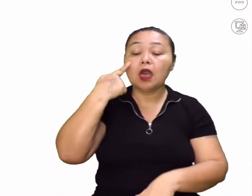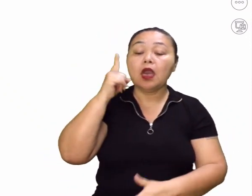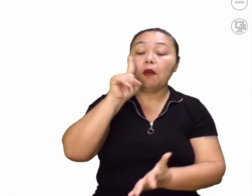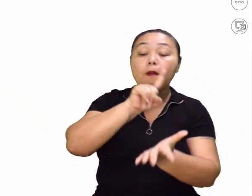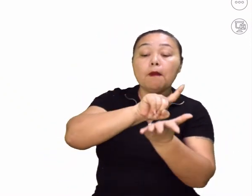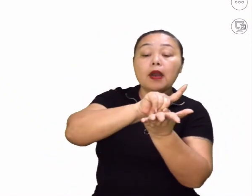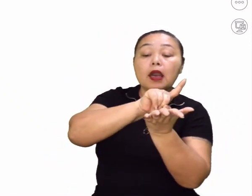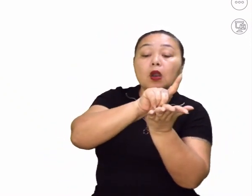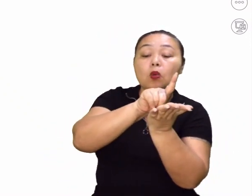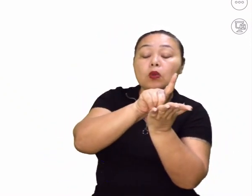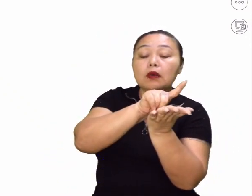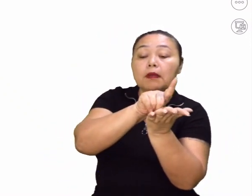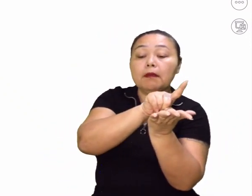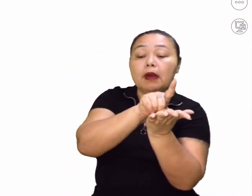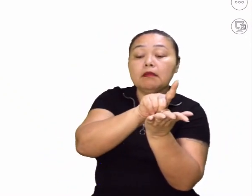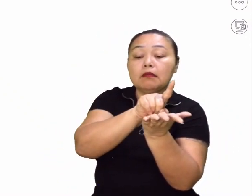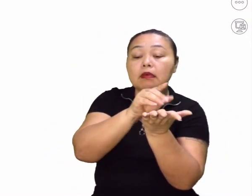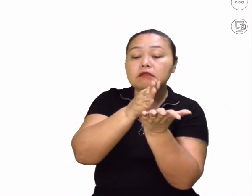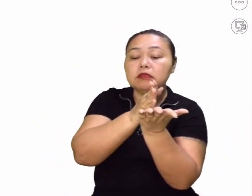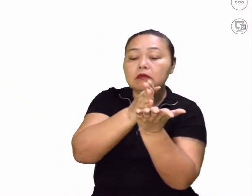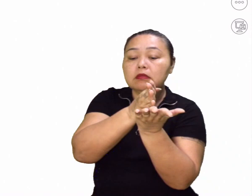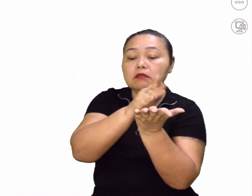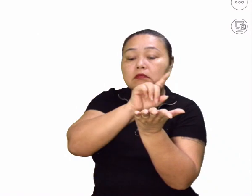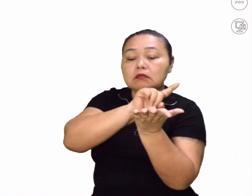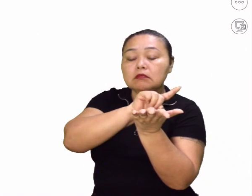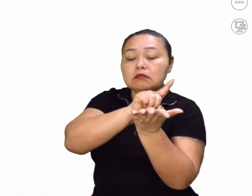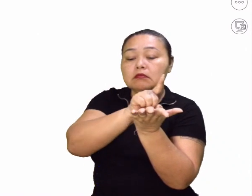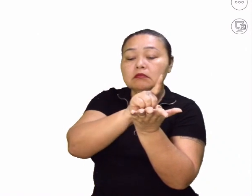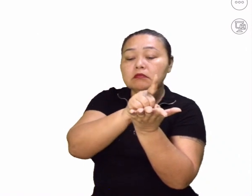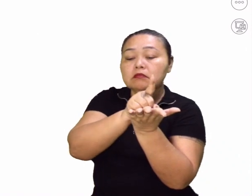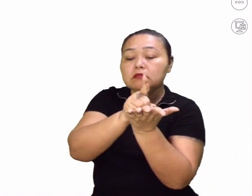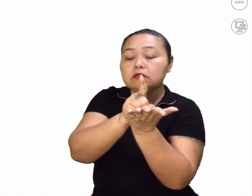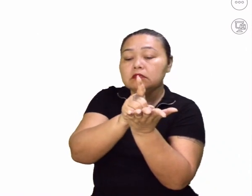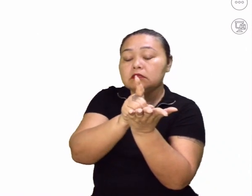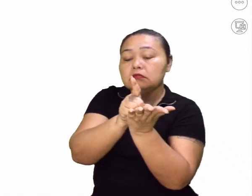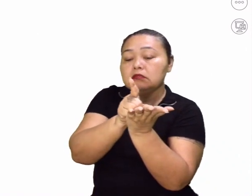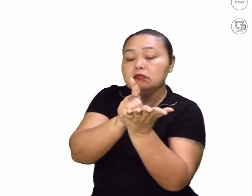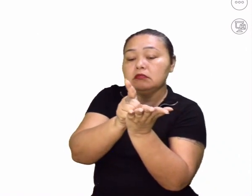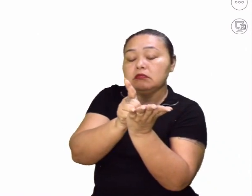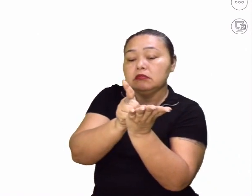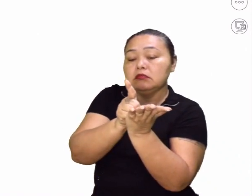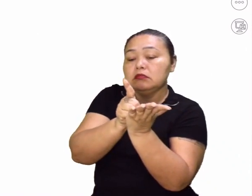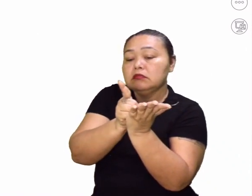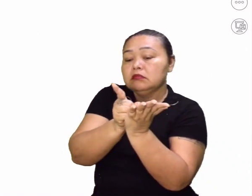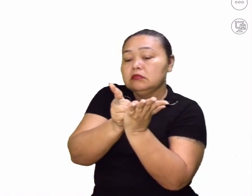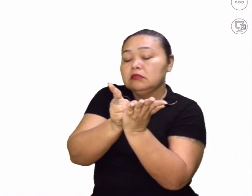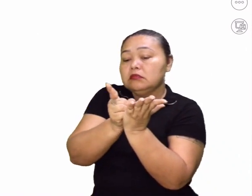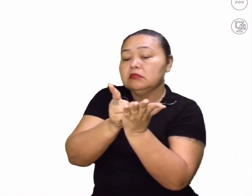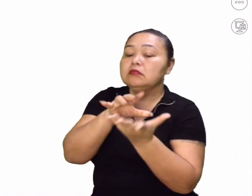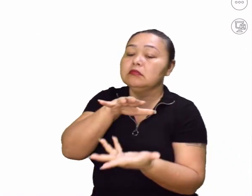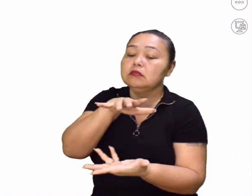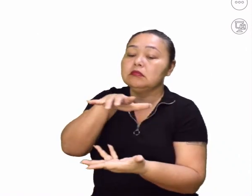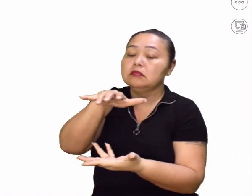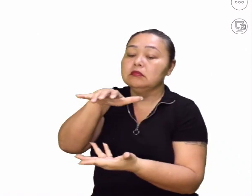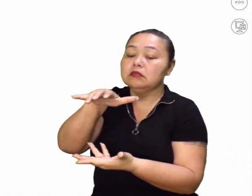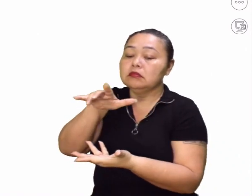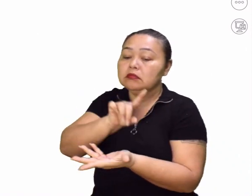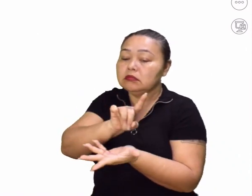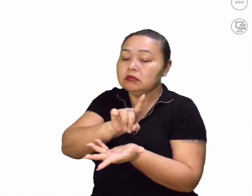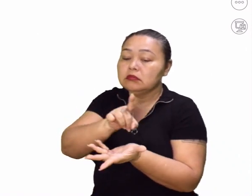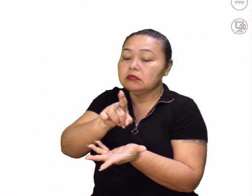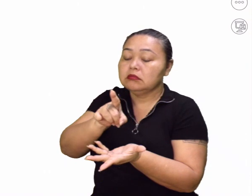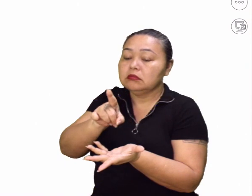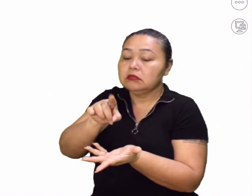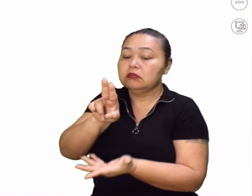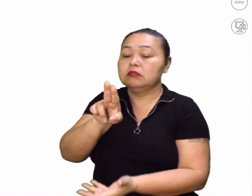ou seja, um ímã, que aponta no sentido da orientação magnética do planeta Terra, ou seja,